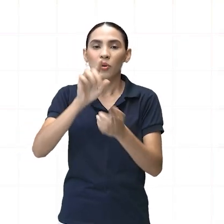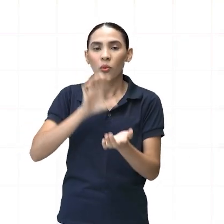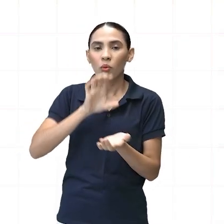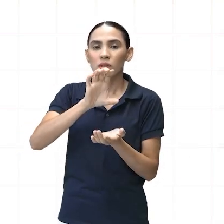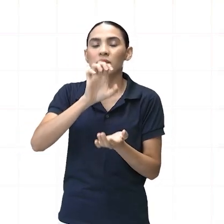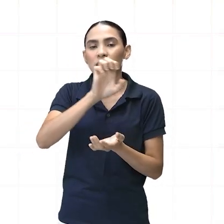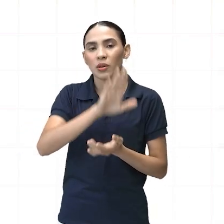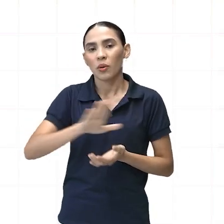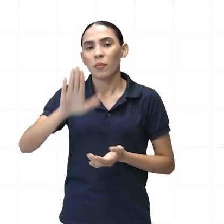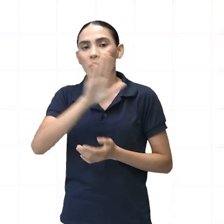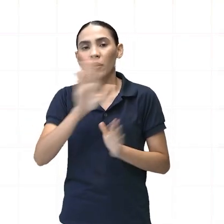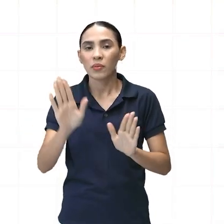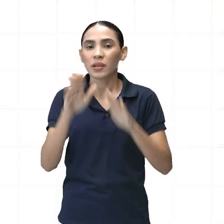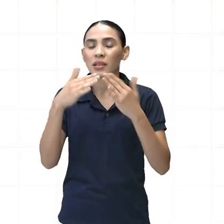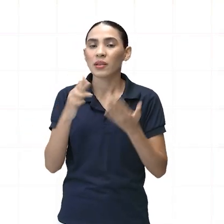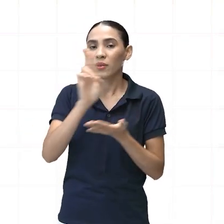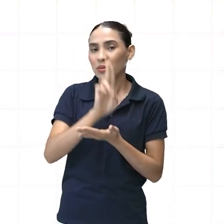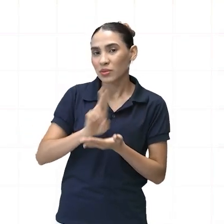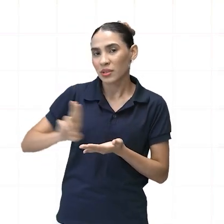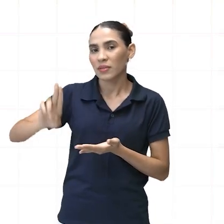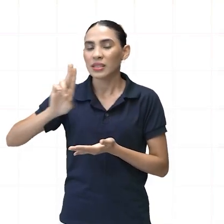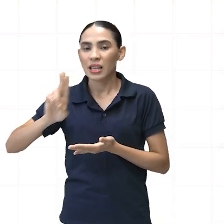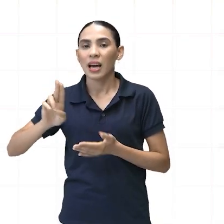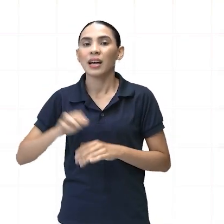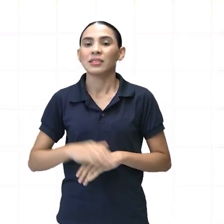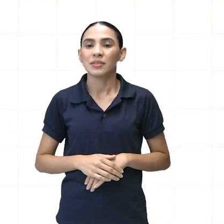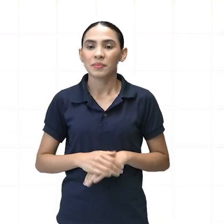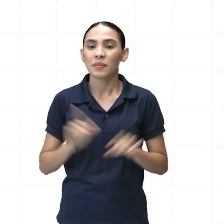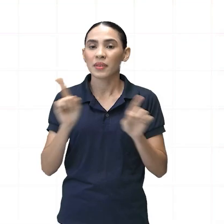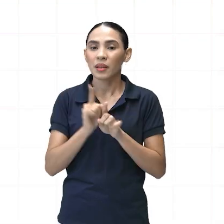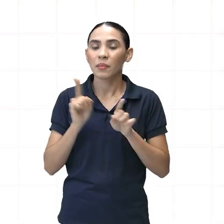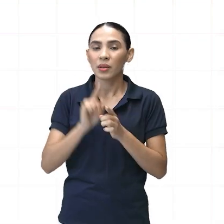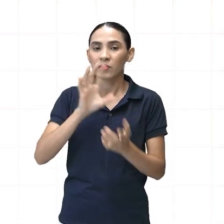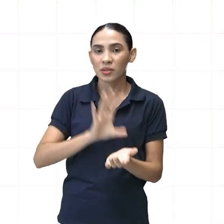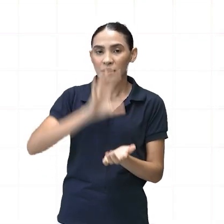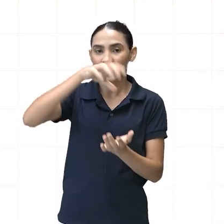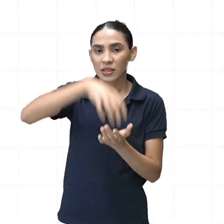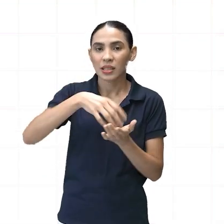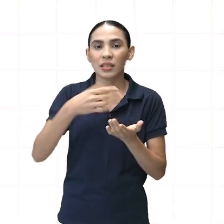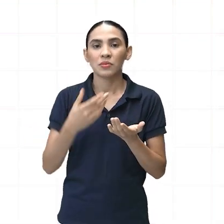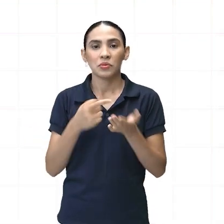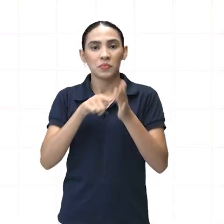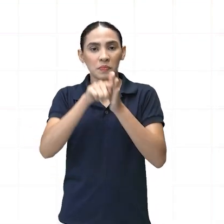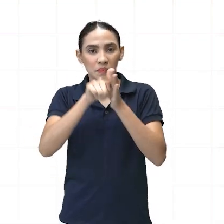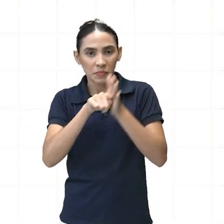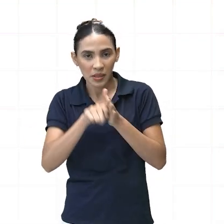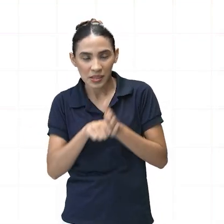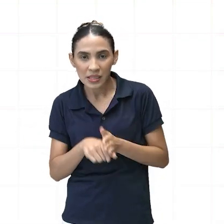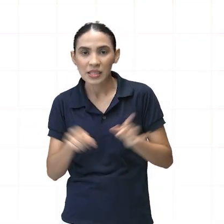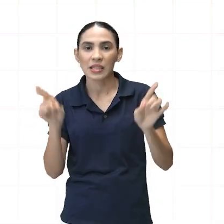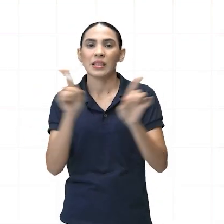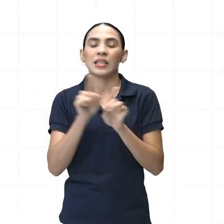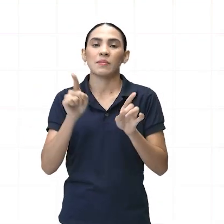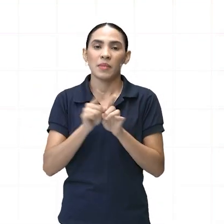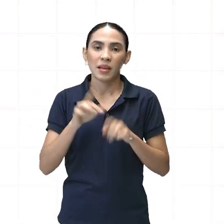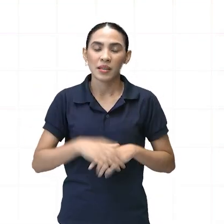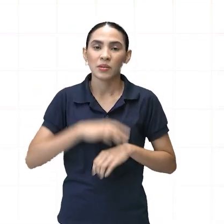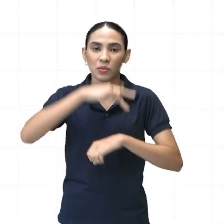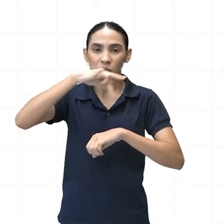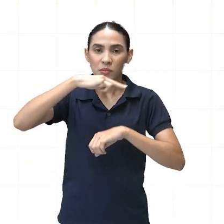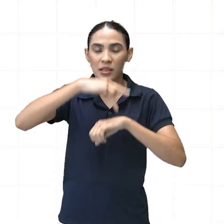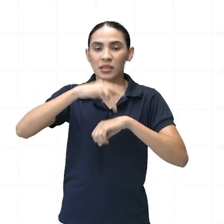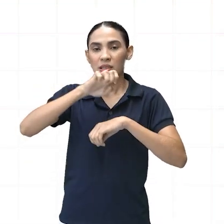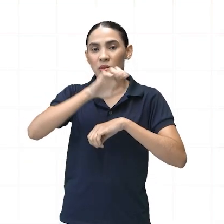continente europeu, tá? Então, as universidades, né, os centros de pesquisa dos